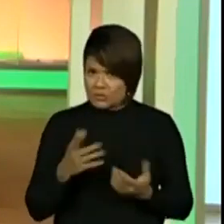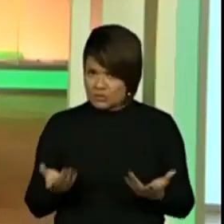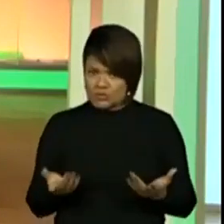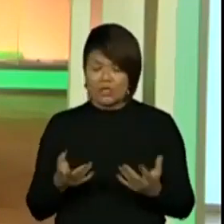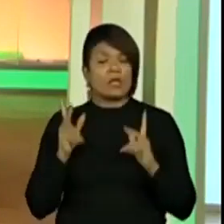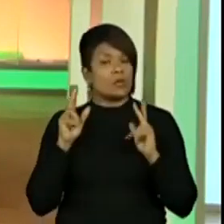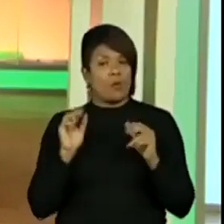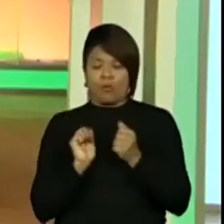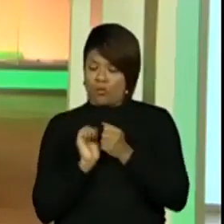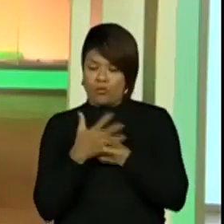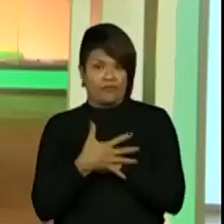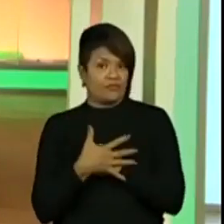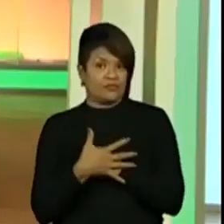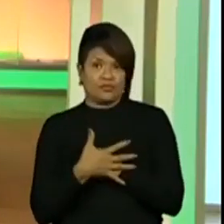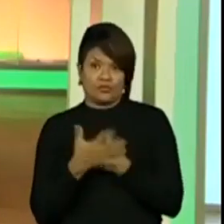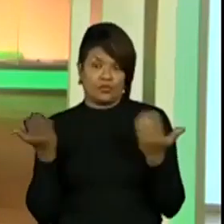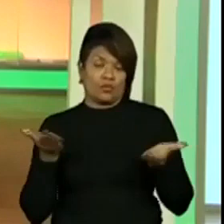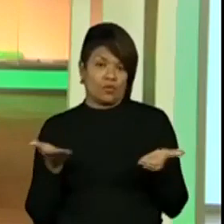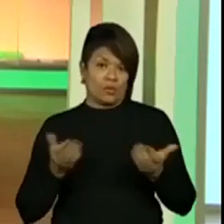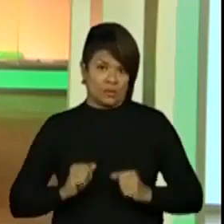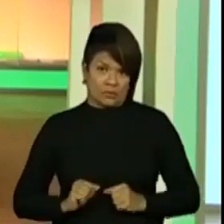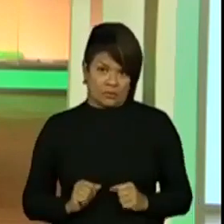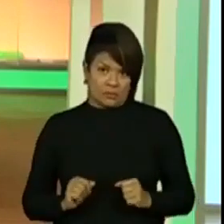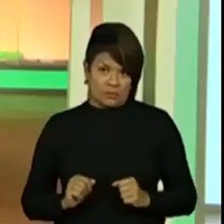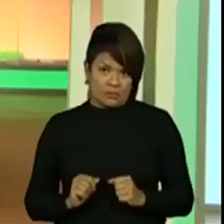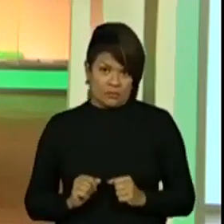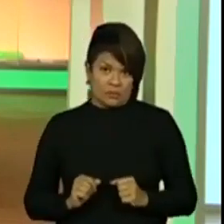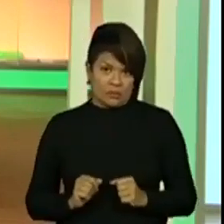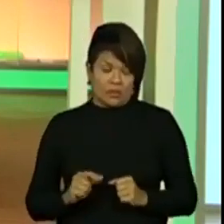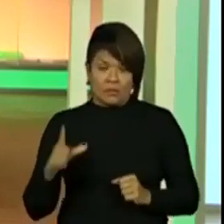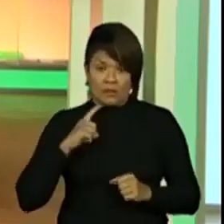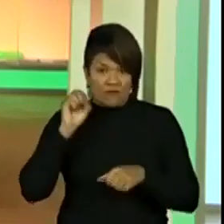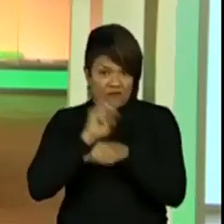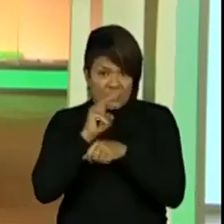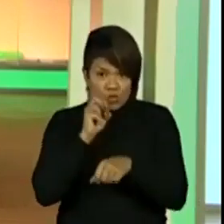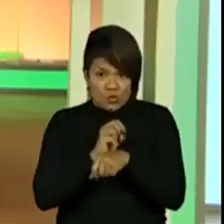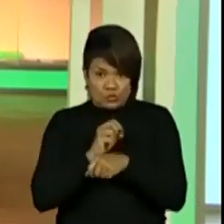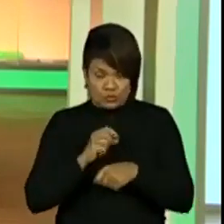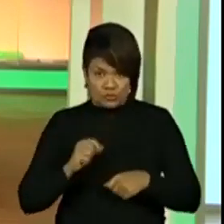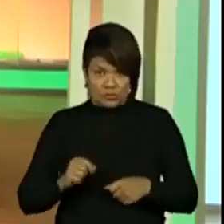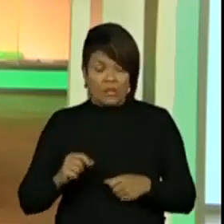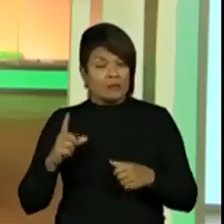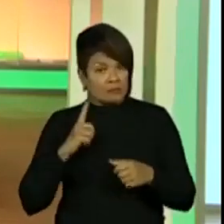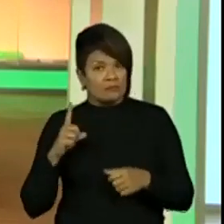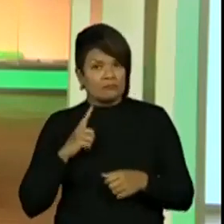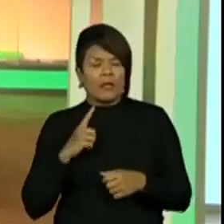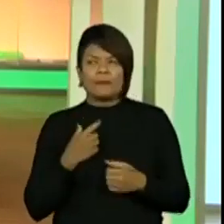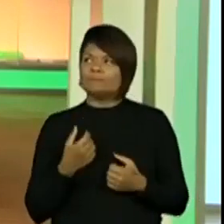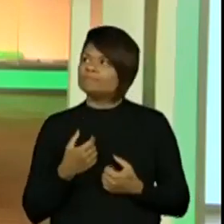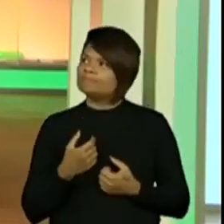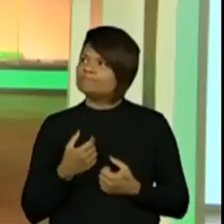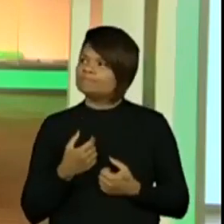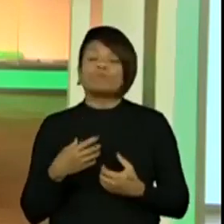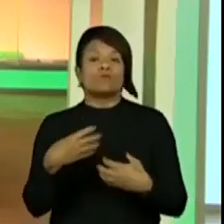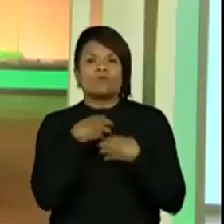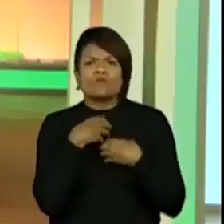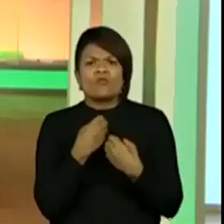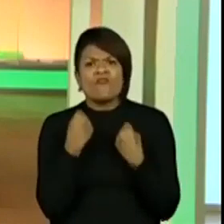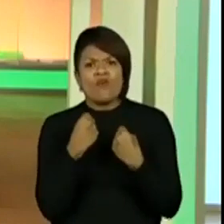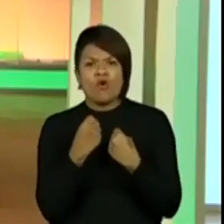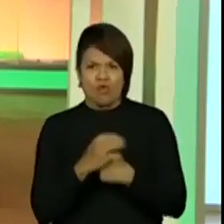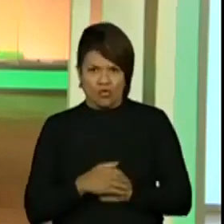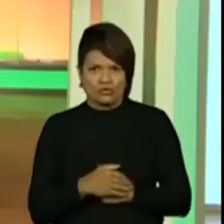Covid, né, digamos assim, né? O coronavírus. É um outro grande fator aí